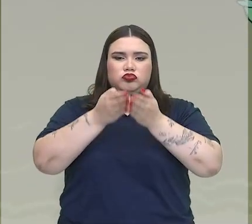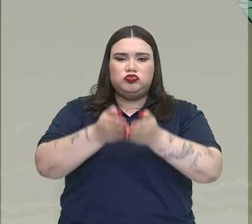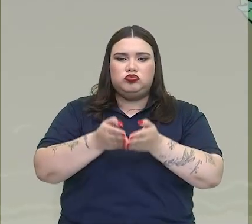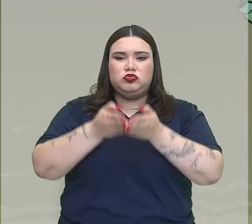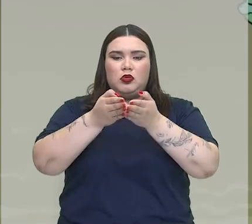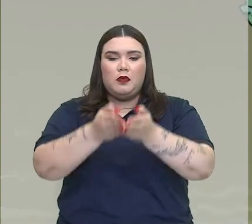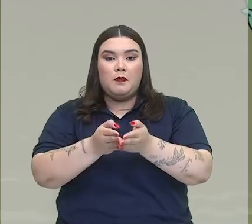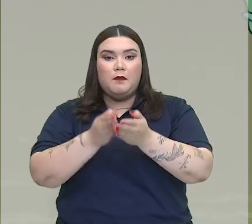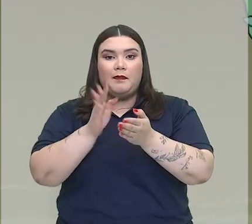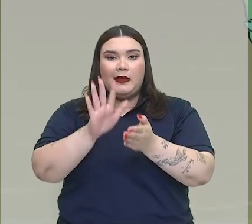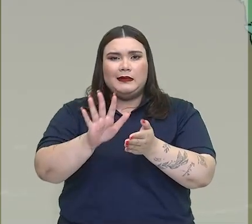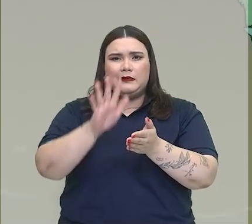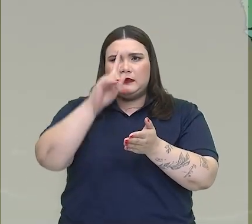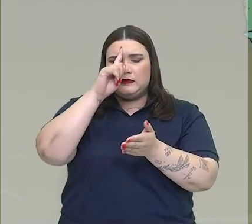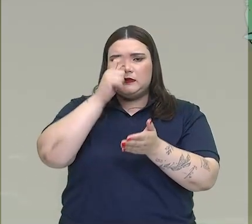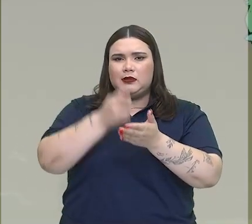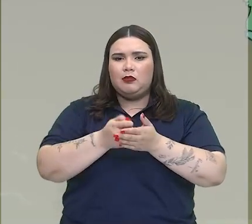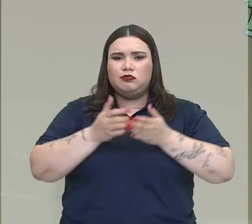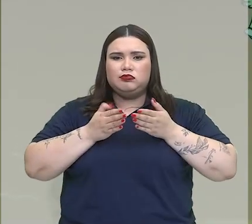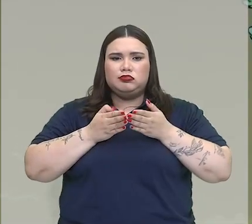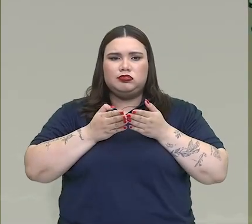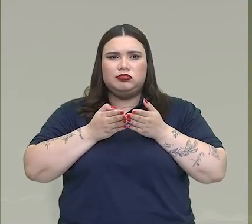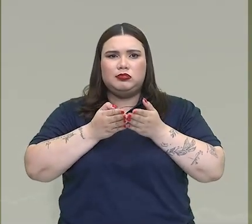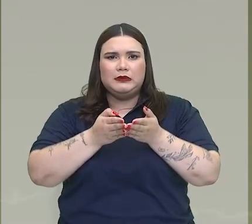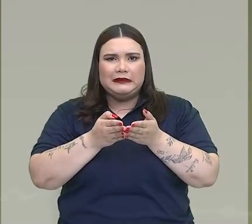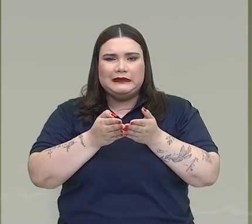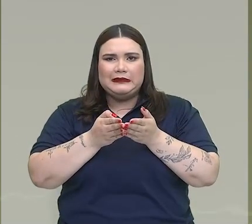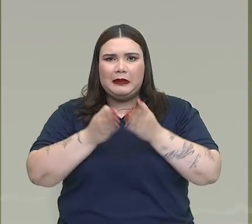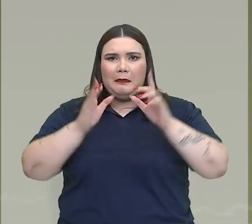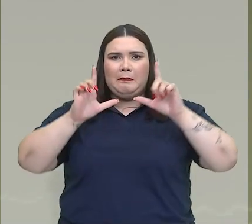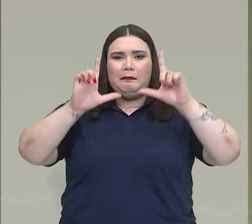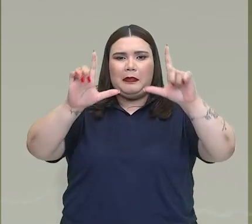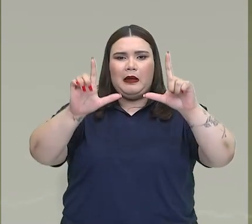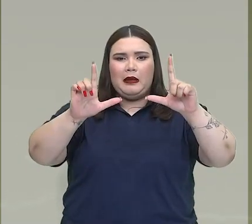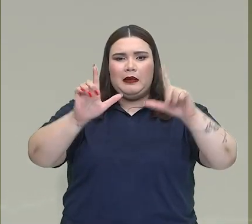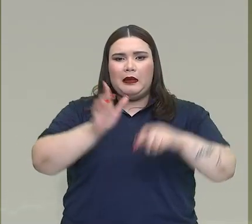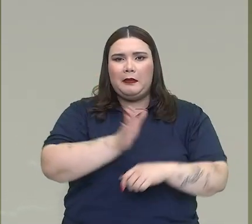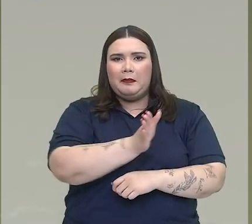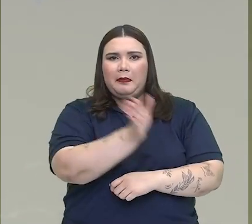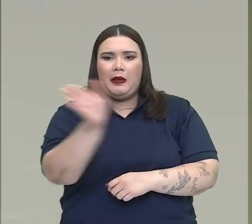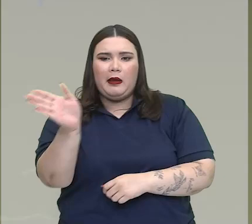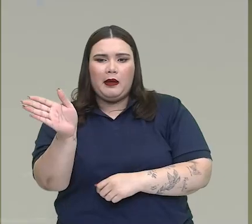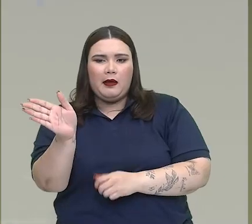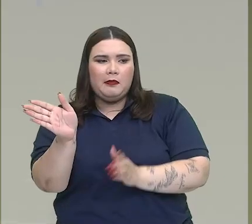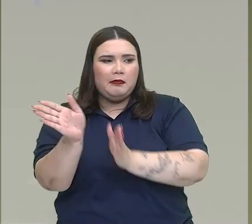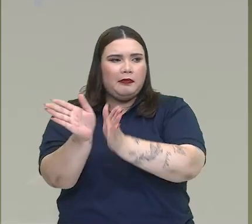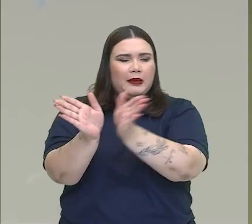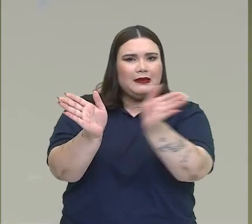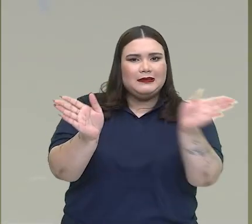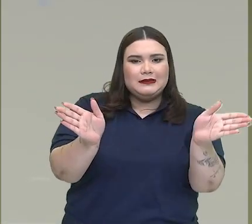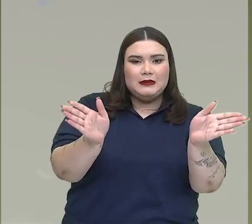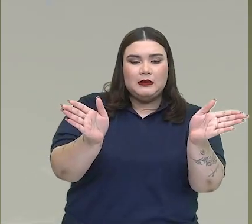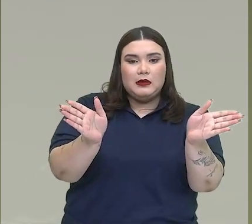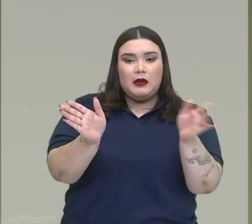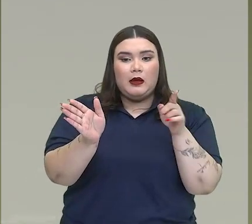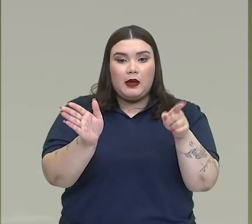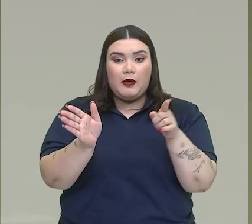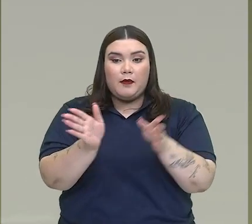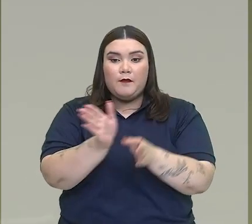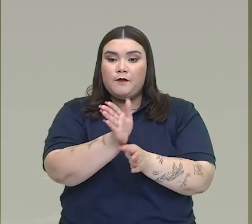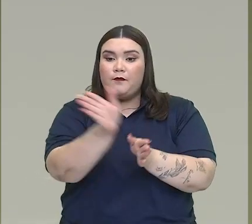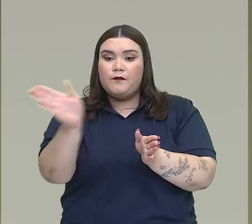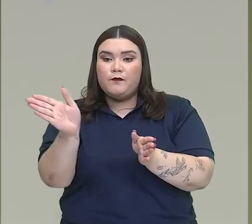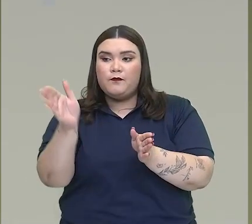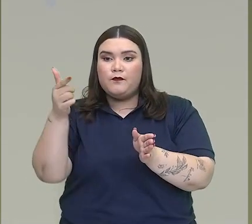placas sinalizam os caminhos possíveis. Uma aponta para 28 quilômetros, enquanto a outra indica